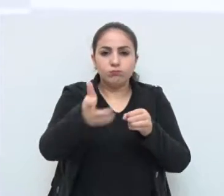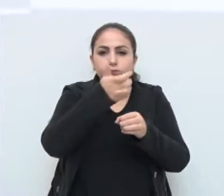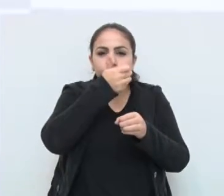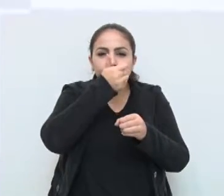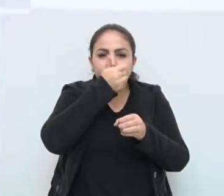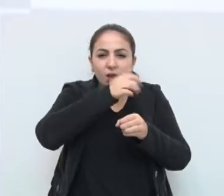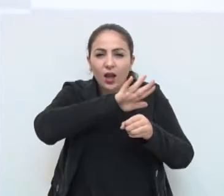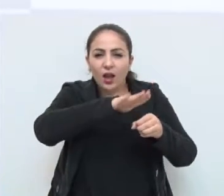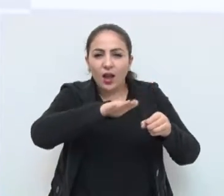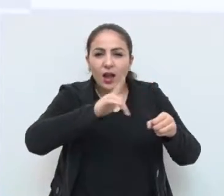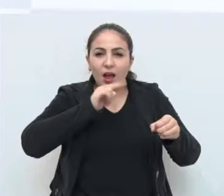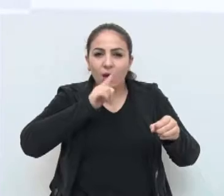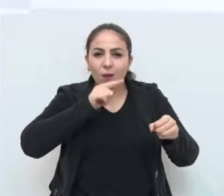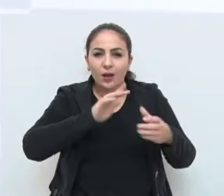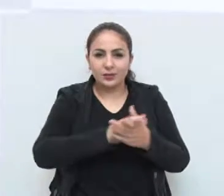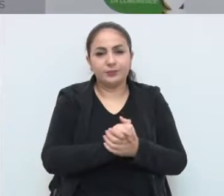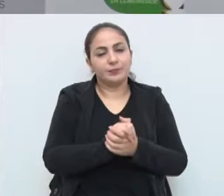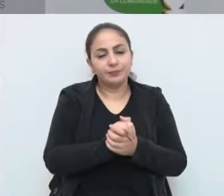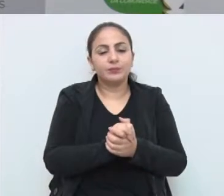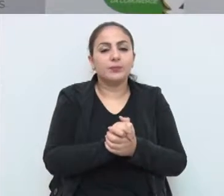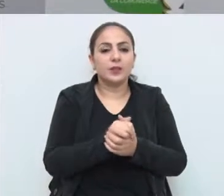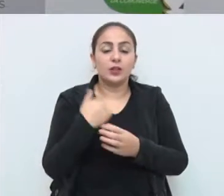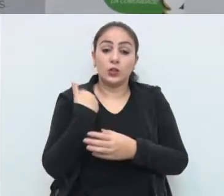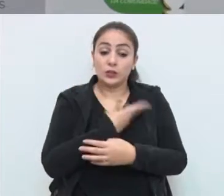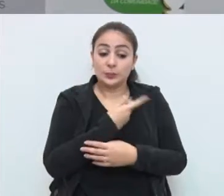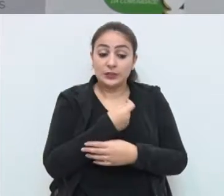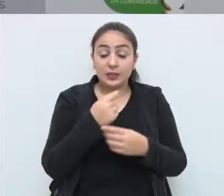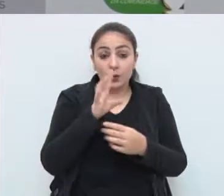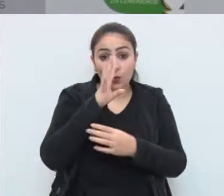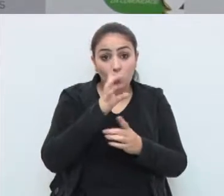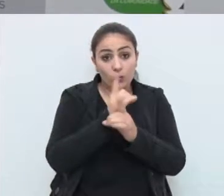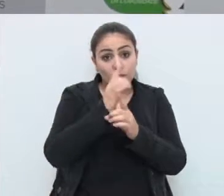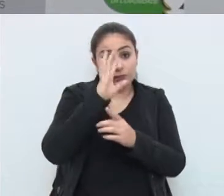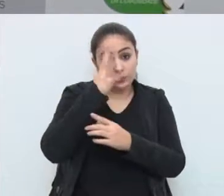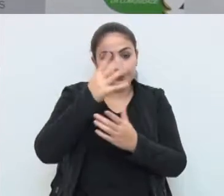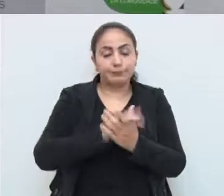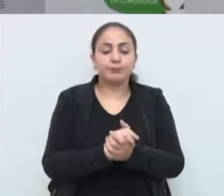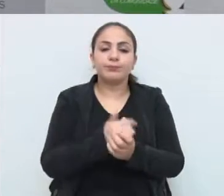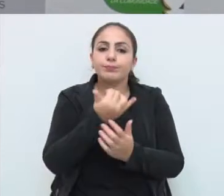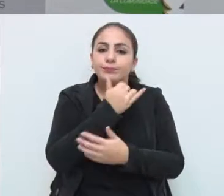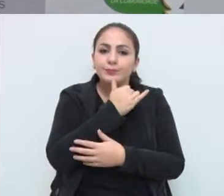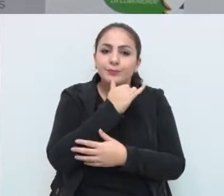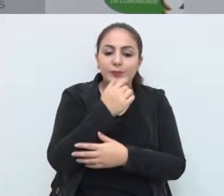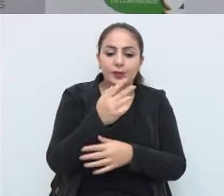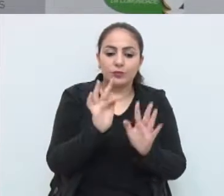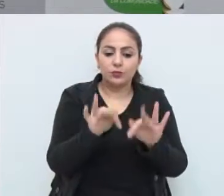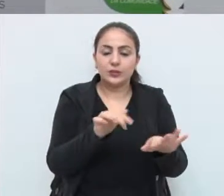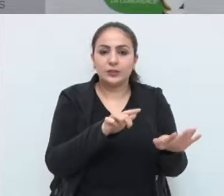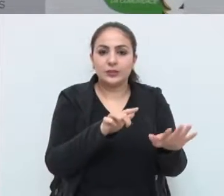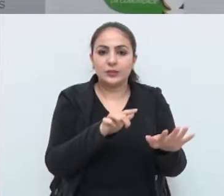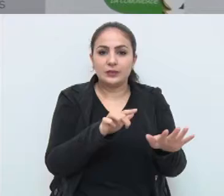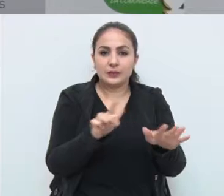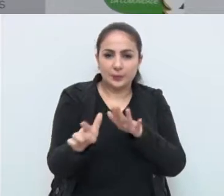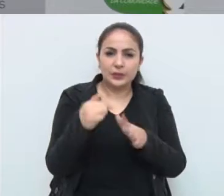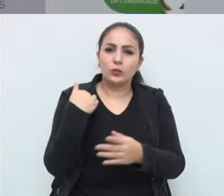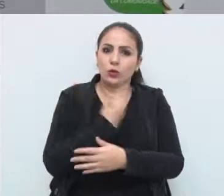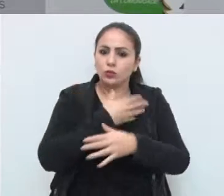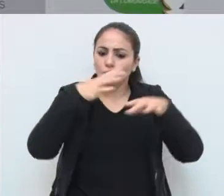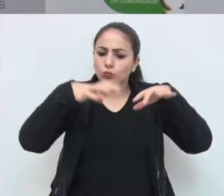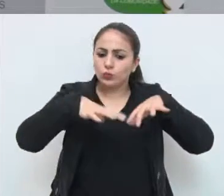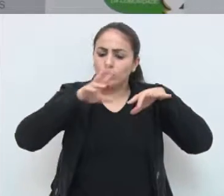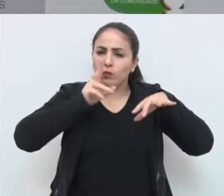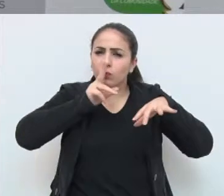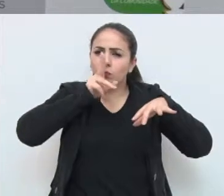ajudar a encontrar soluções. Infelizmente, nesse episódio, no final de semana principalmente, onde nós tivemos chuvas torrenciais muito fortes